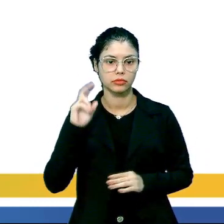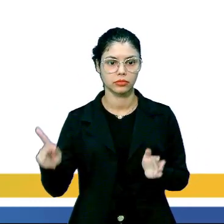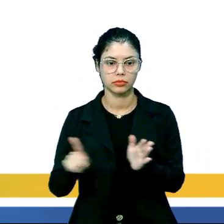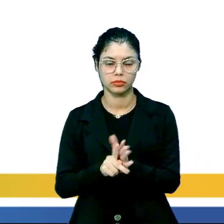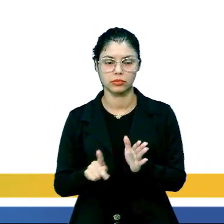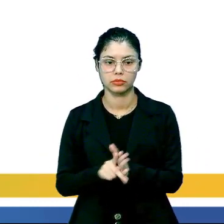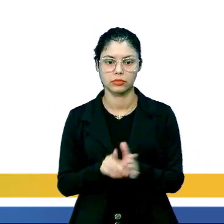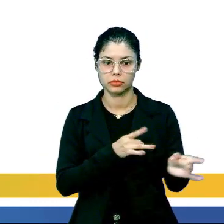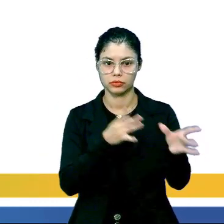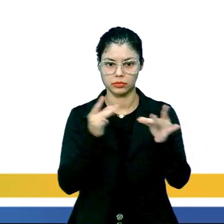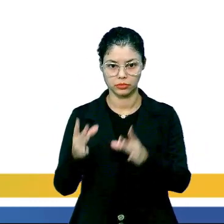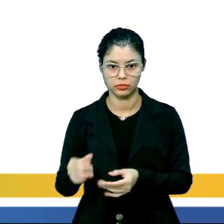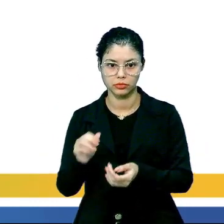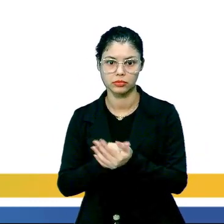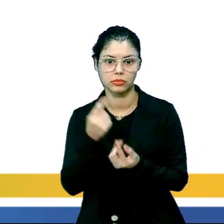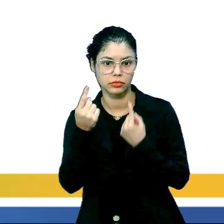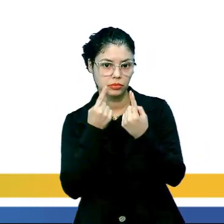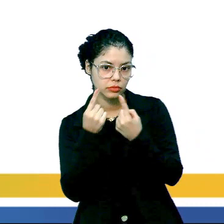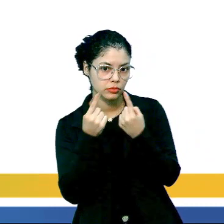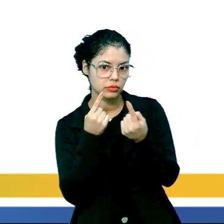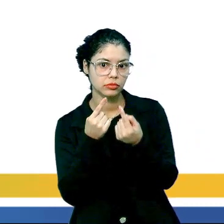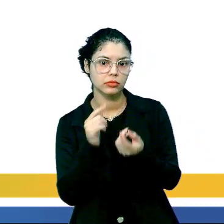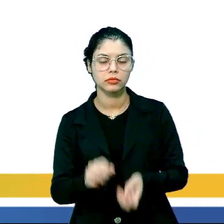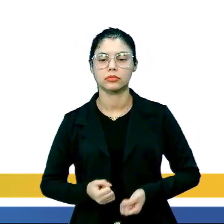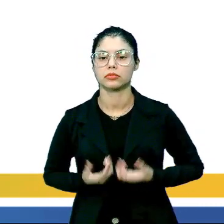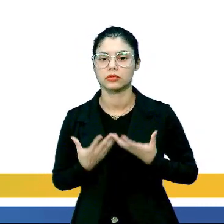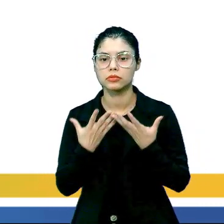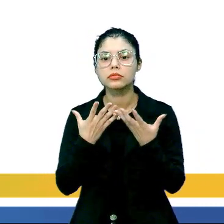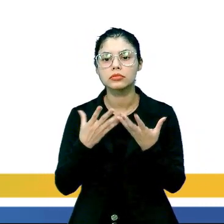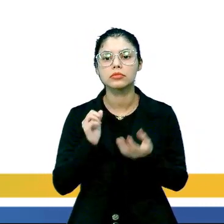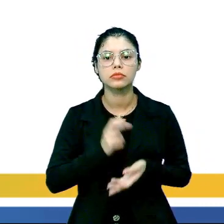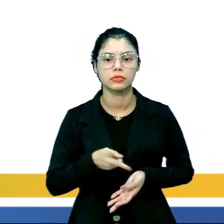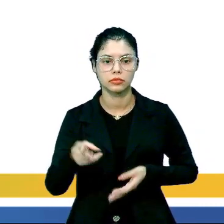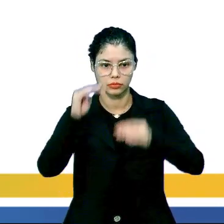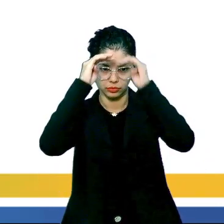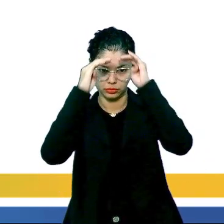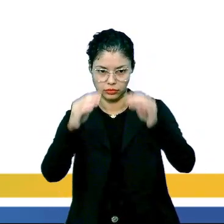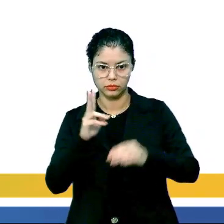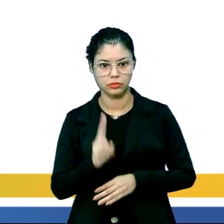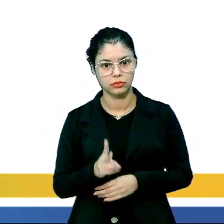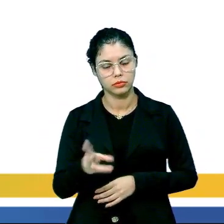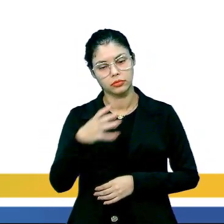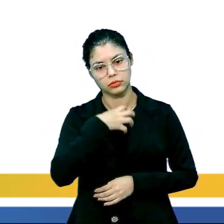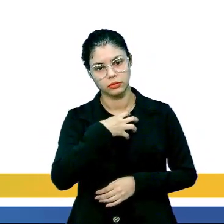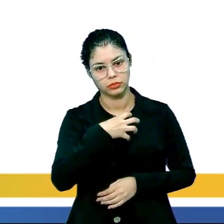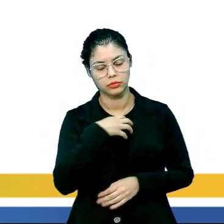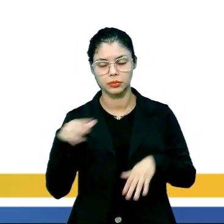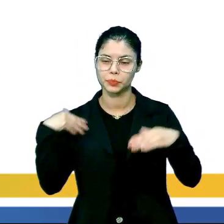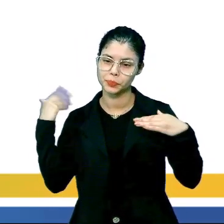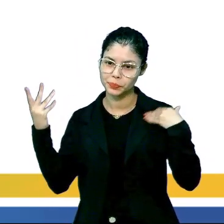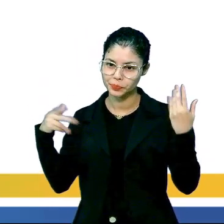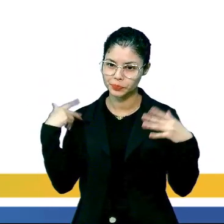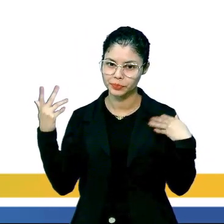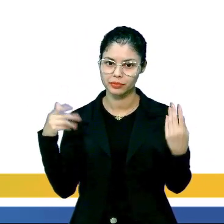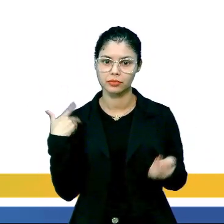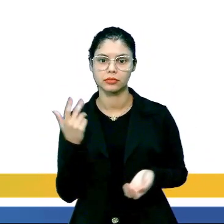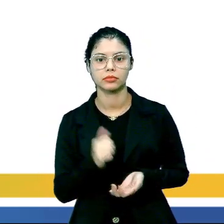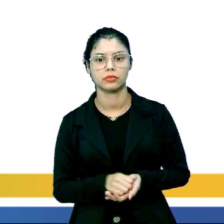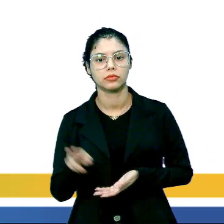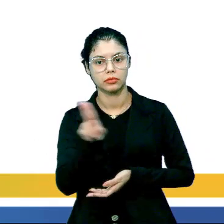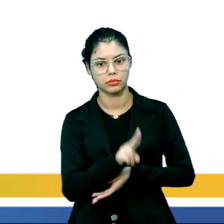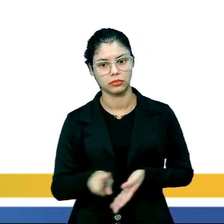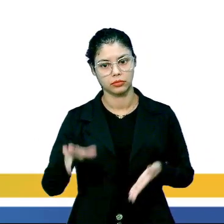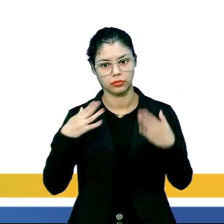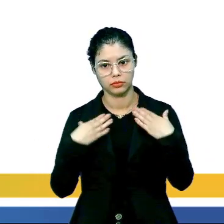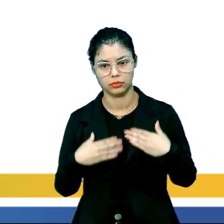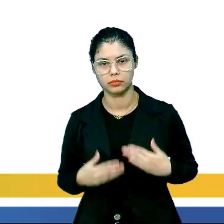cultural são exclusivamente comerciais. Os meios de comunicação mantêm os homens obedientes, mesmo nos momentos de